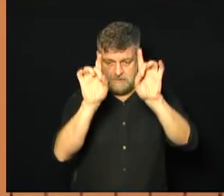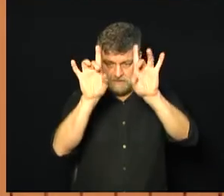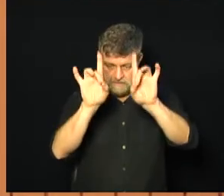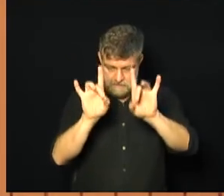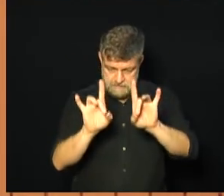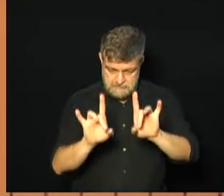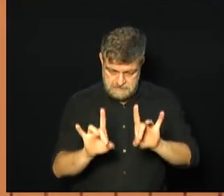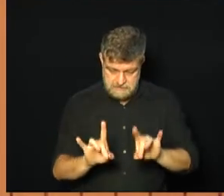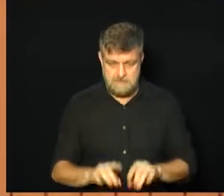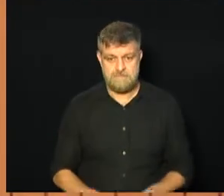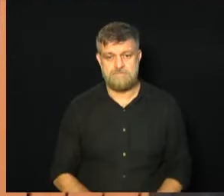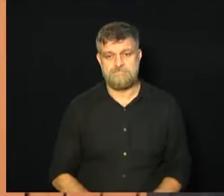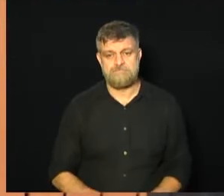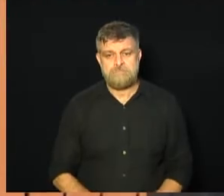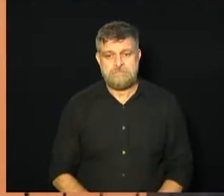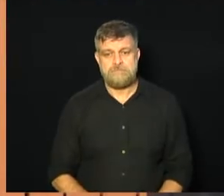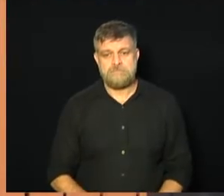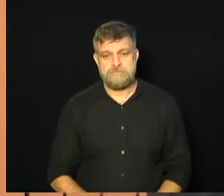solene.